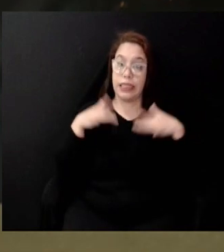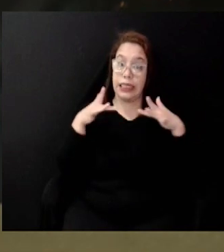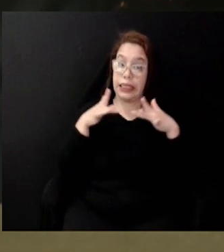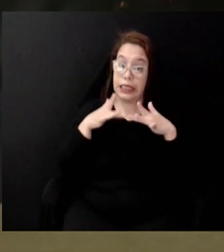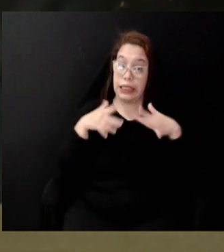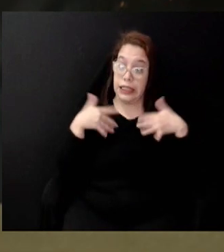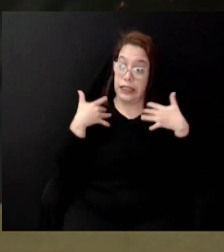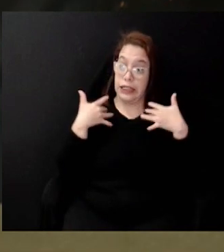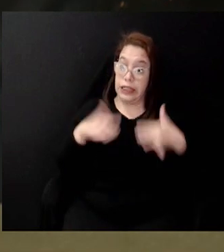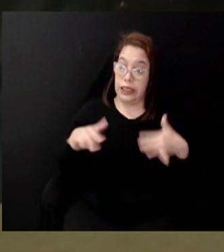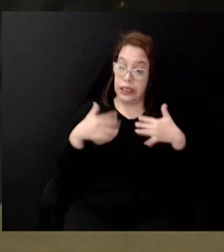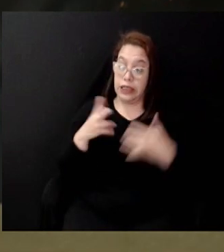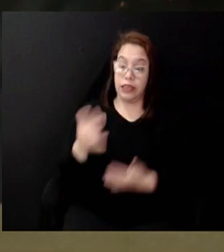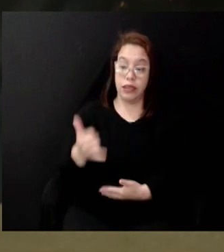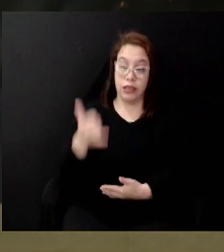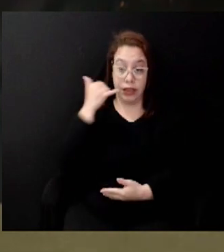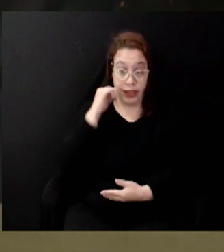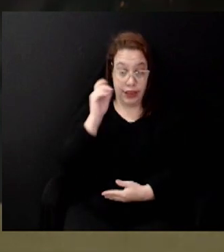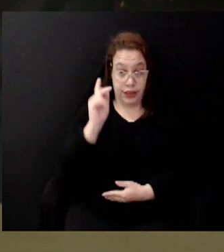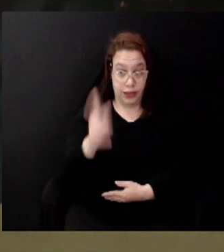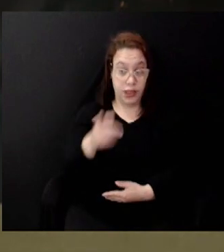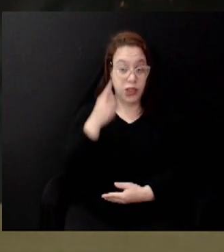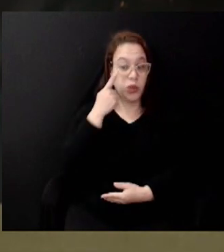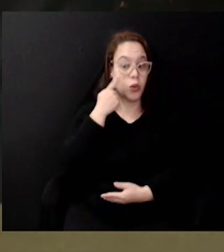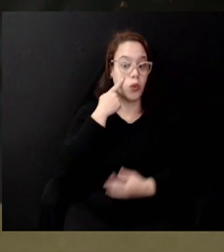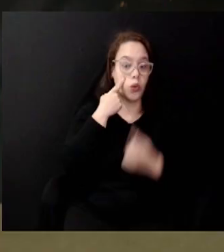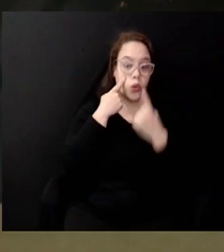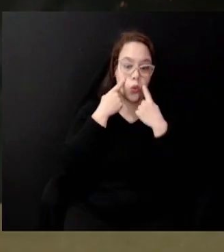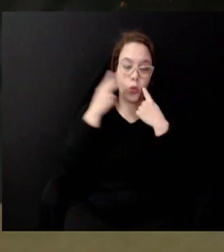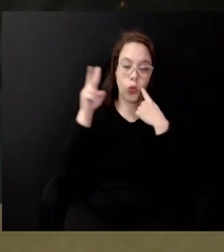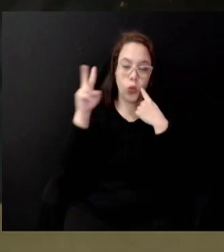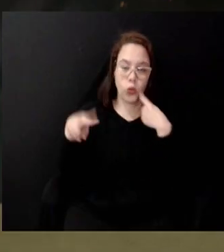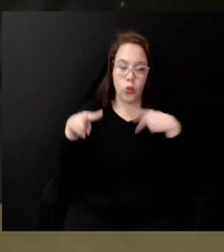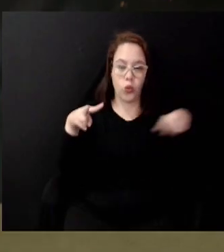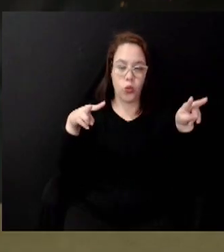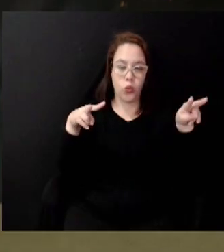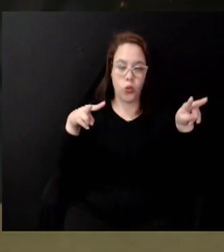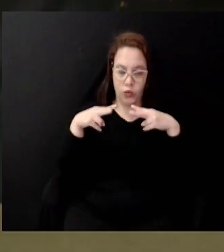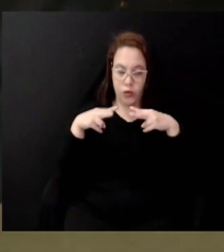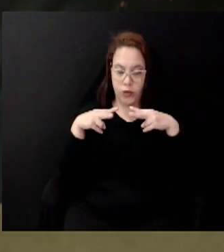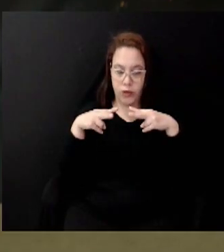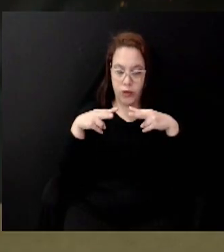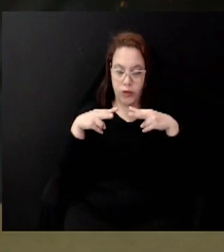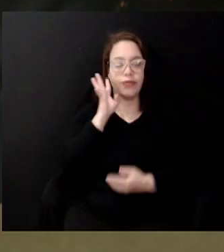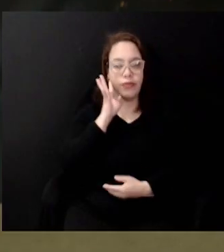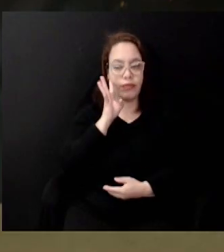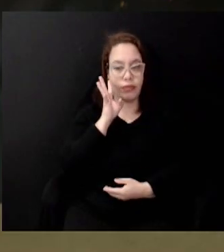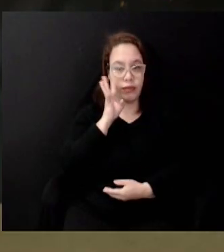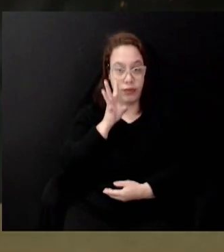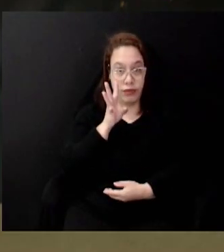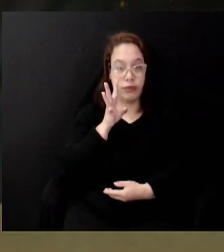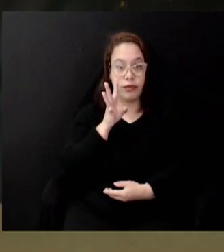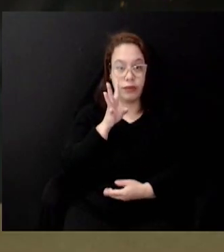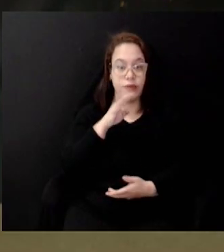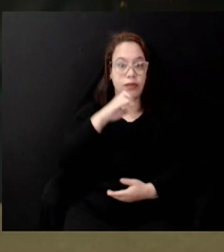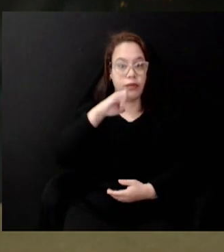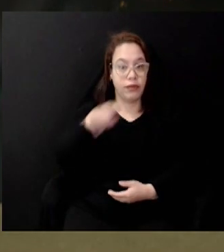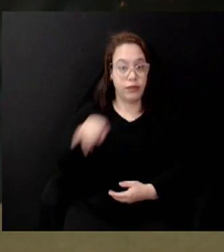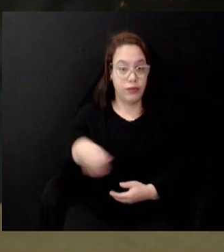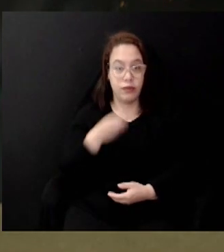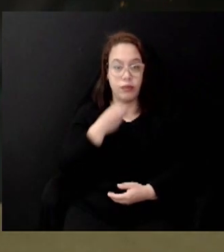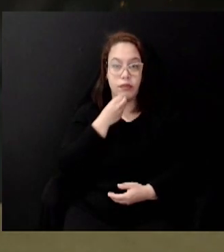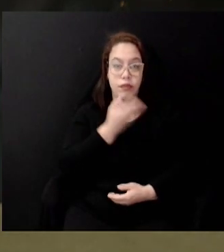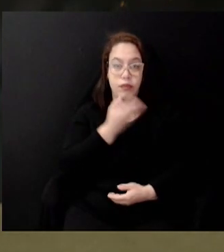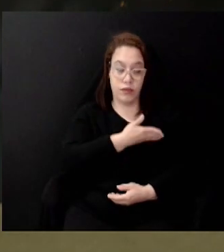no celular, tá bom? Olho no olho, né? Presença é super legal. Vamos aproveitar aí os amiguinhos.